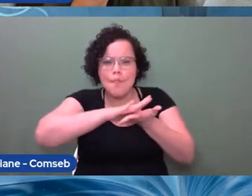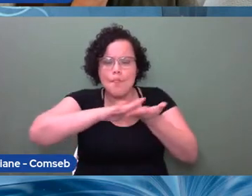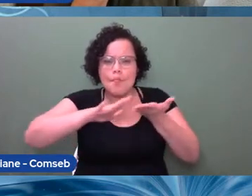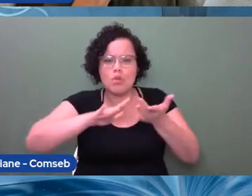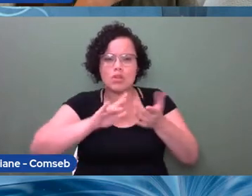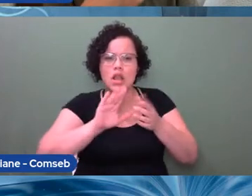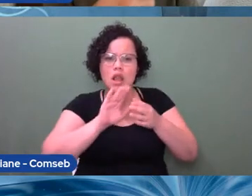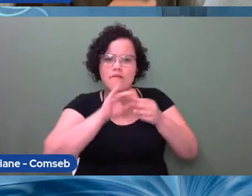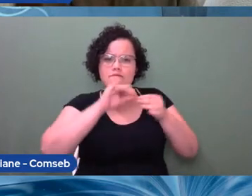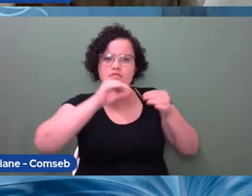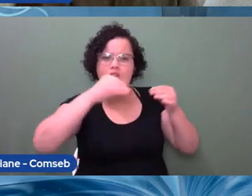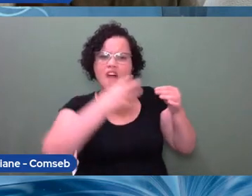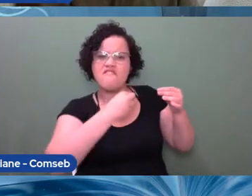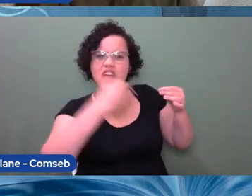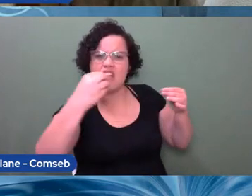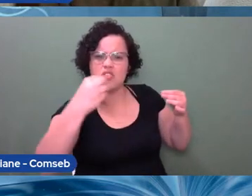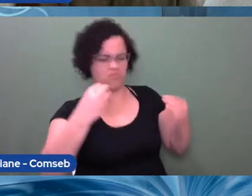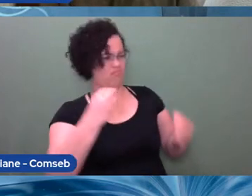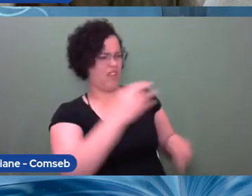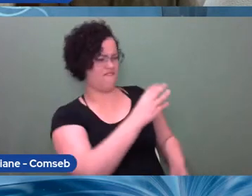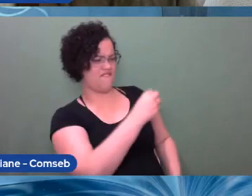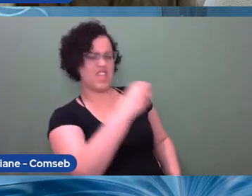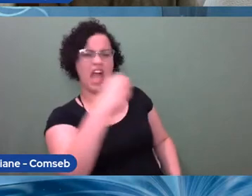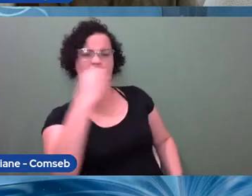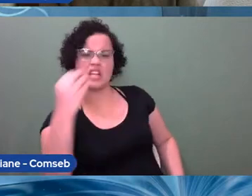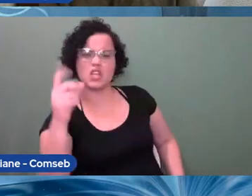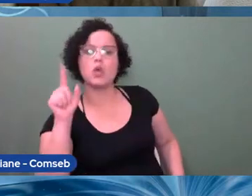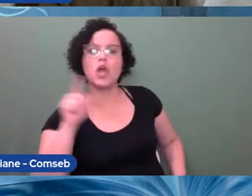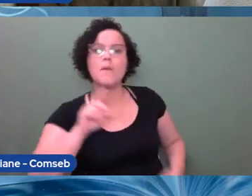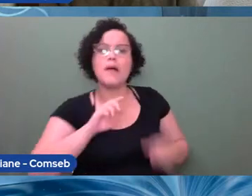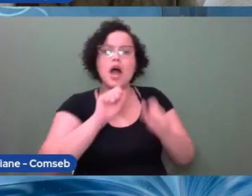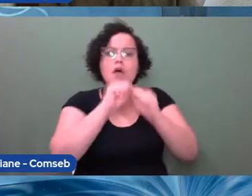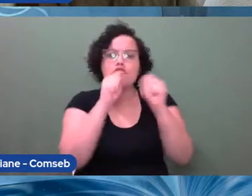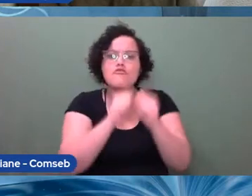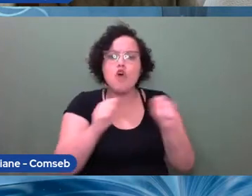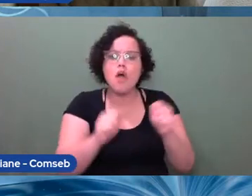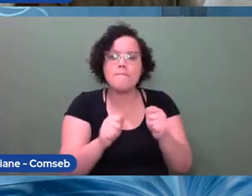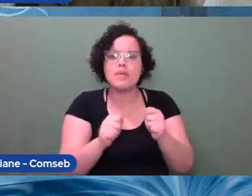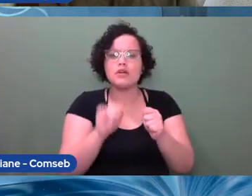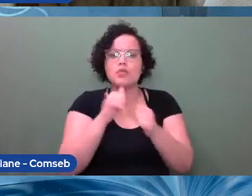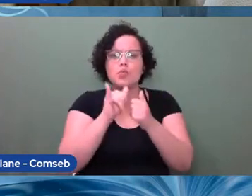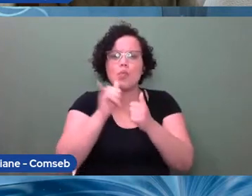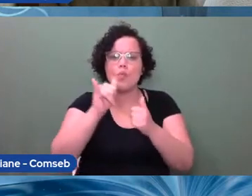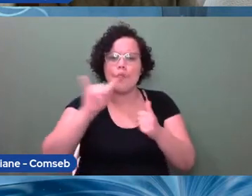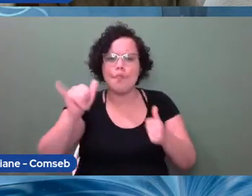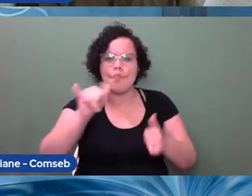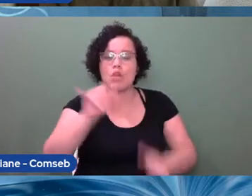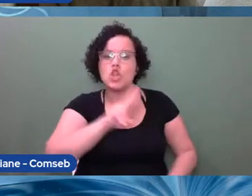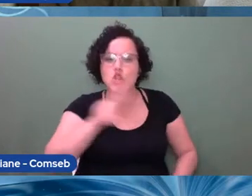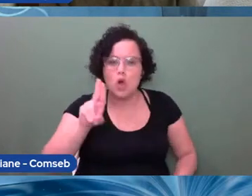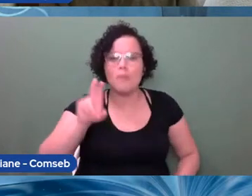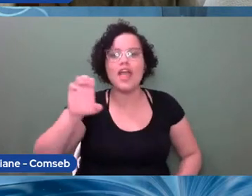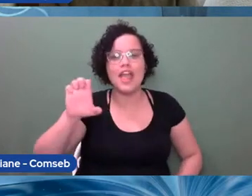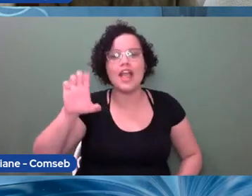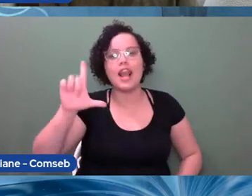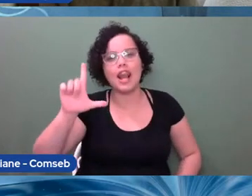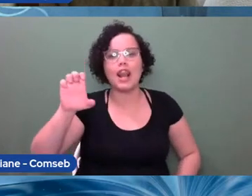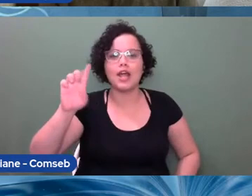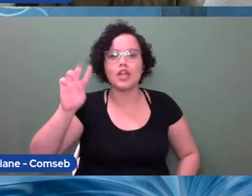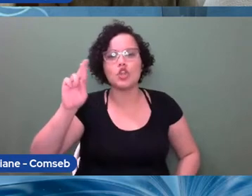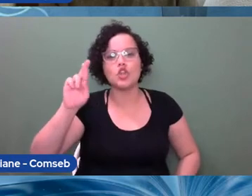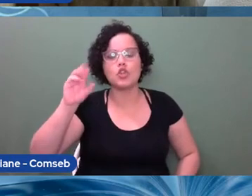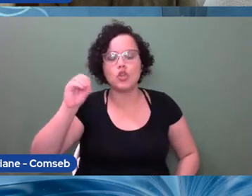forma energética, que tem o nome de energia eletromagnética. Tá